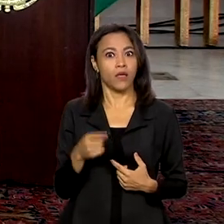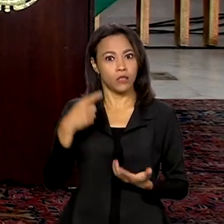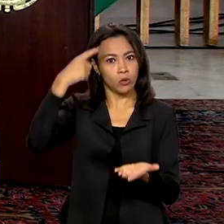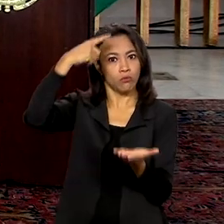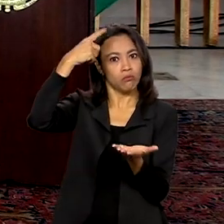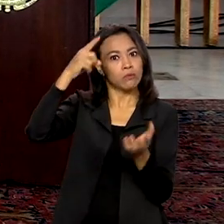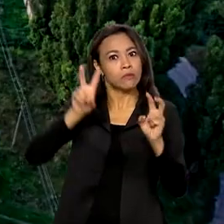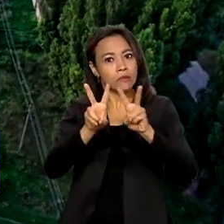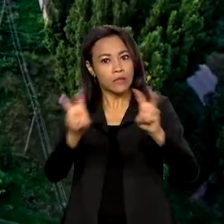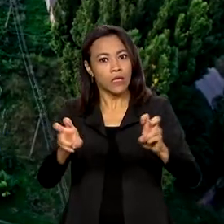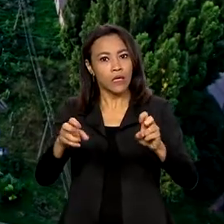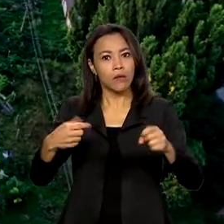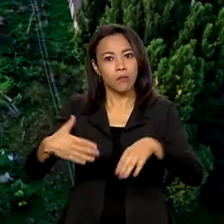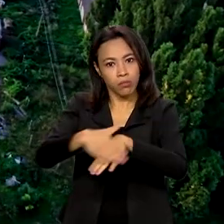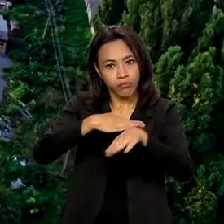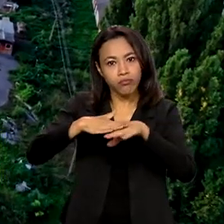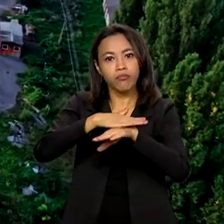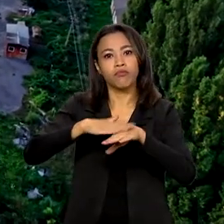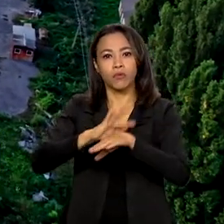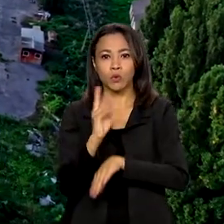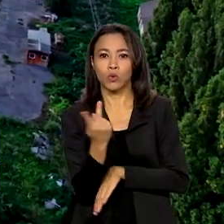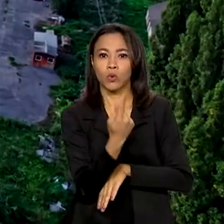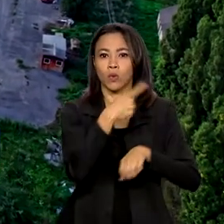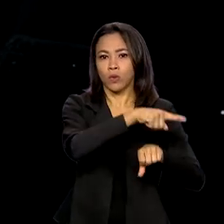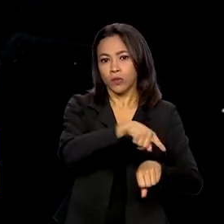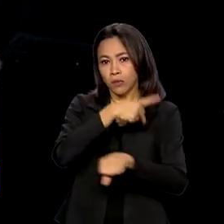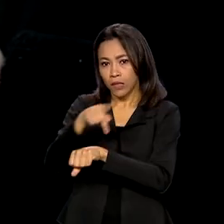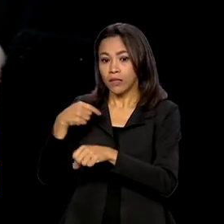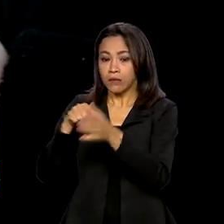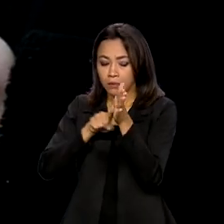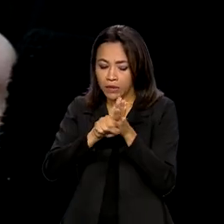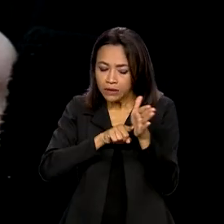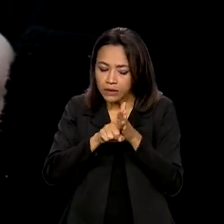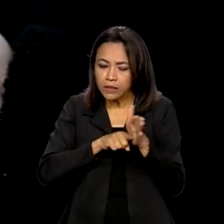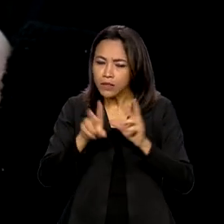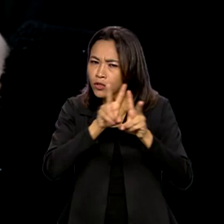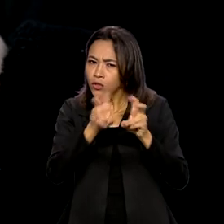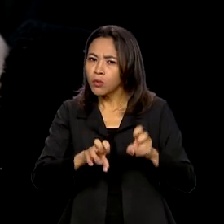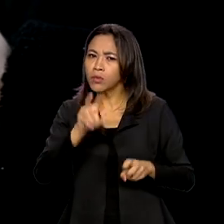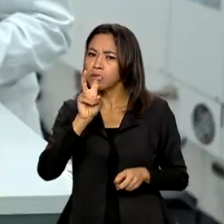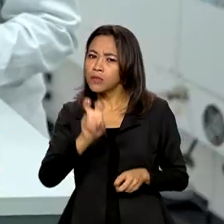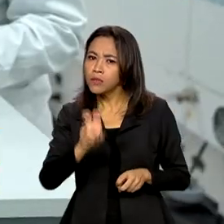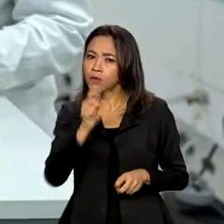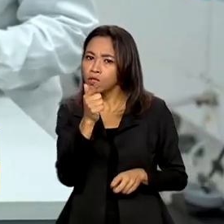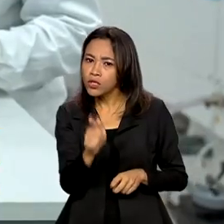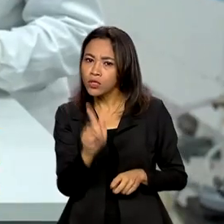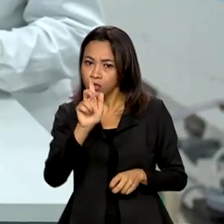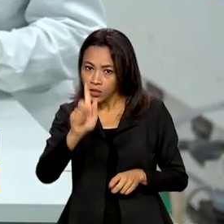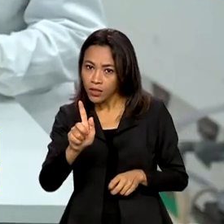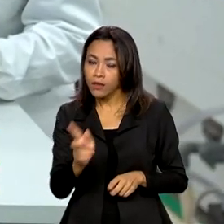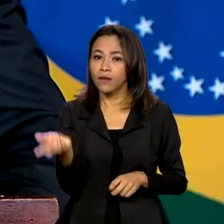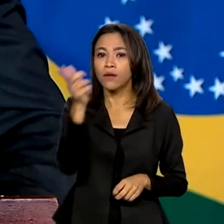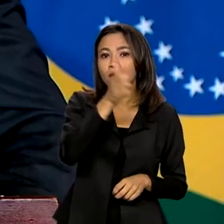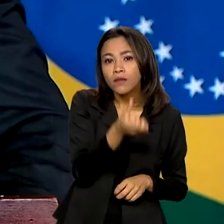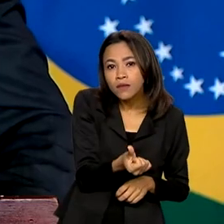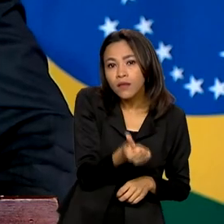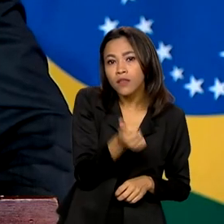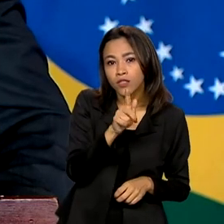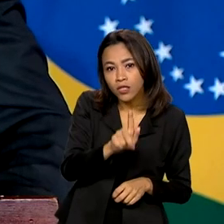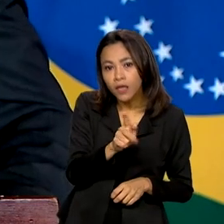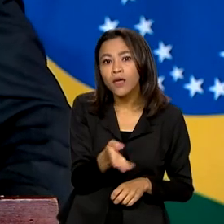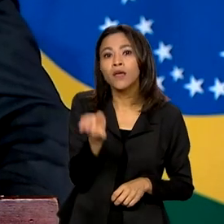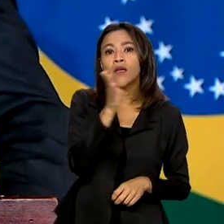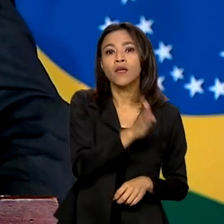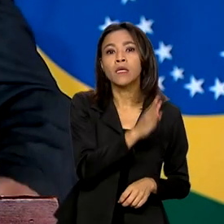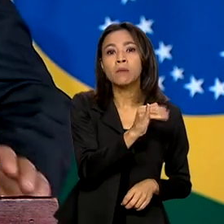relações bilaterais, em especial pesquisas sobre 5G e 6G e bioeconomia. O presidente